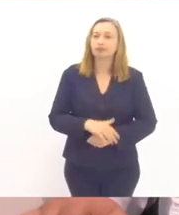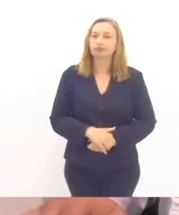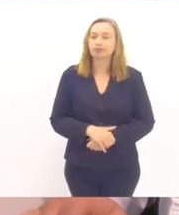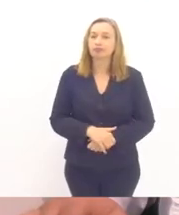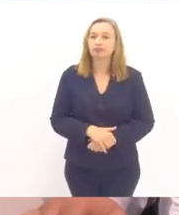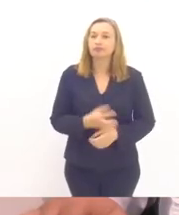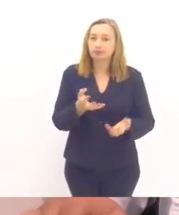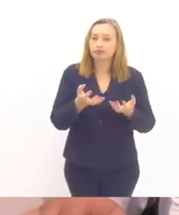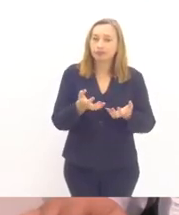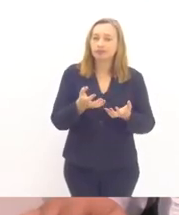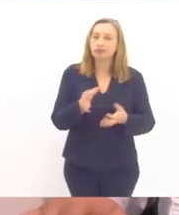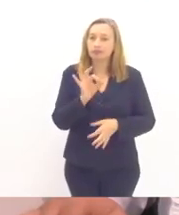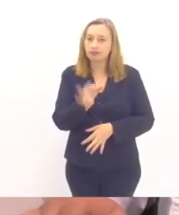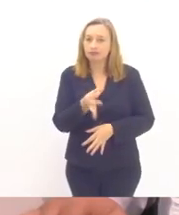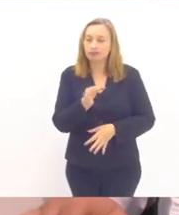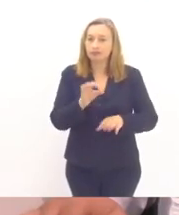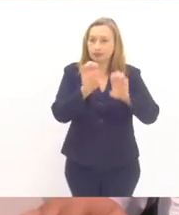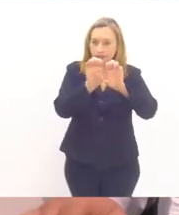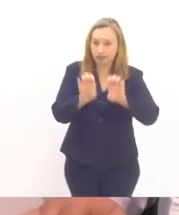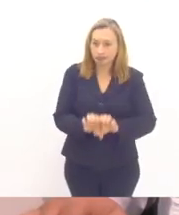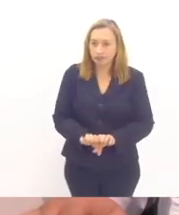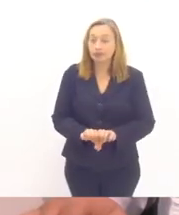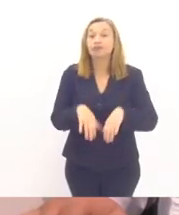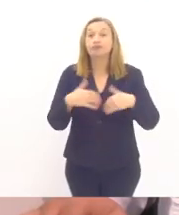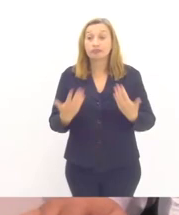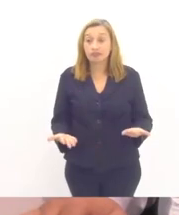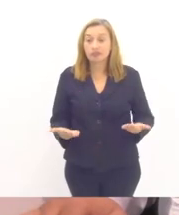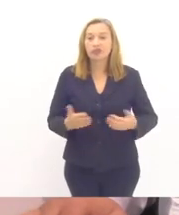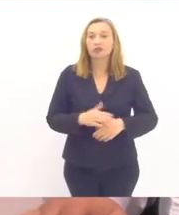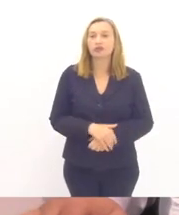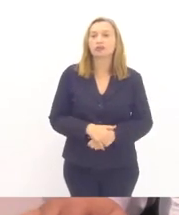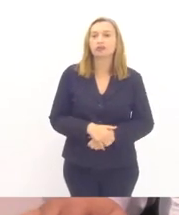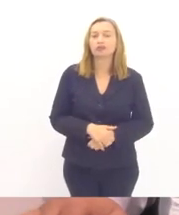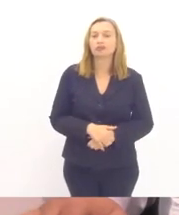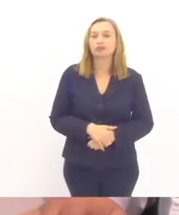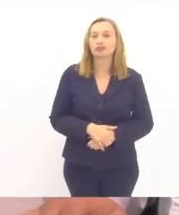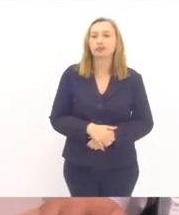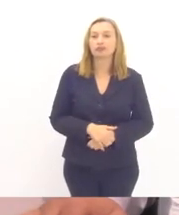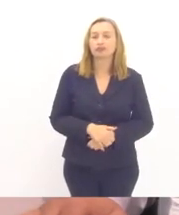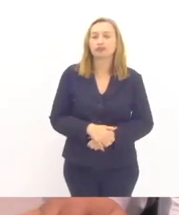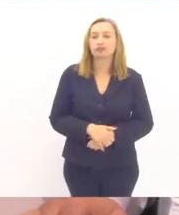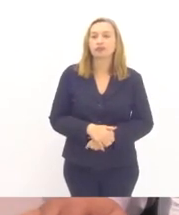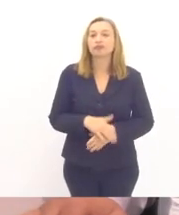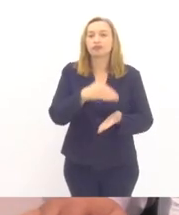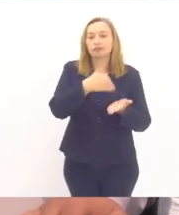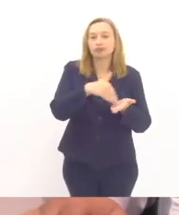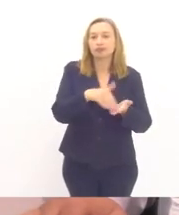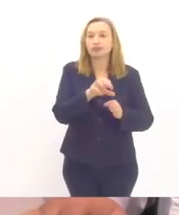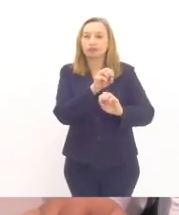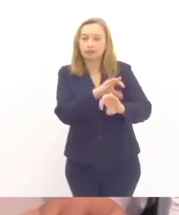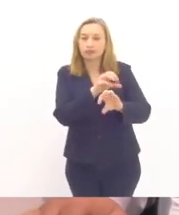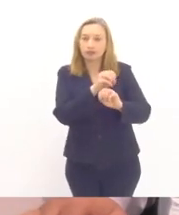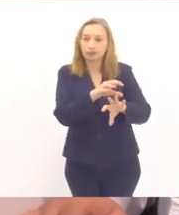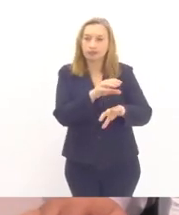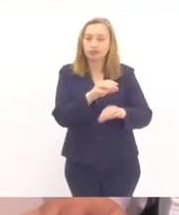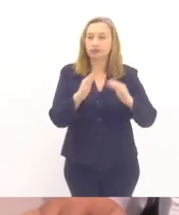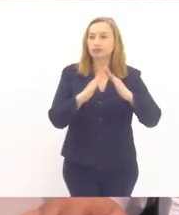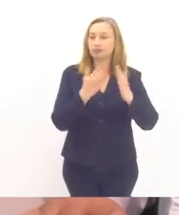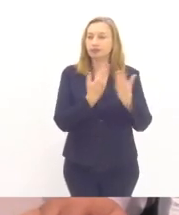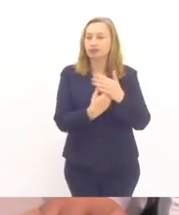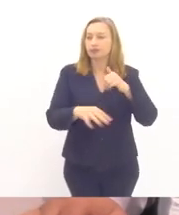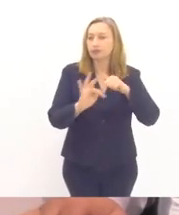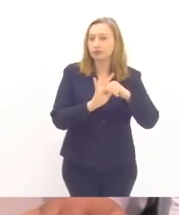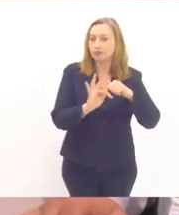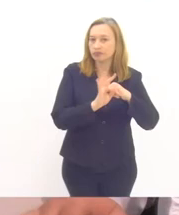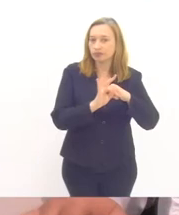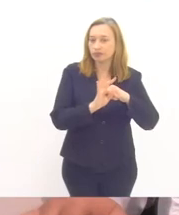a gente quer que sejam, de fato, estruturantes. Então, a Secretaria de Educação e a FAETEC apresentaram linhas gerais como